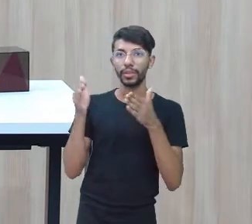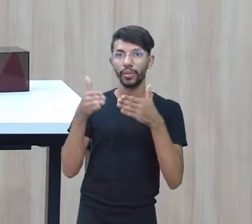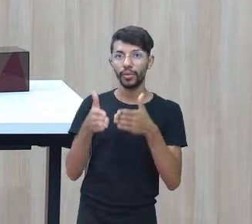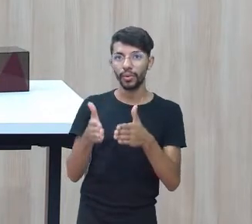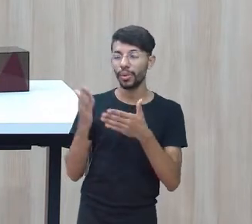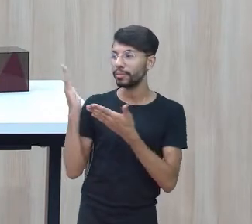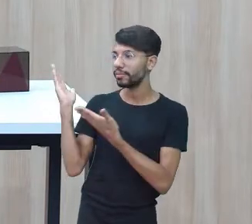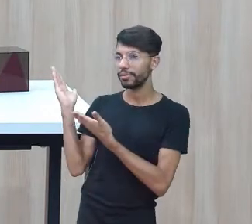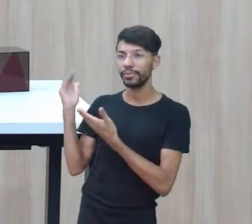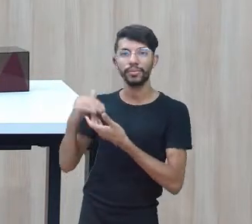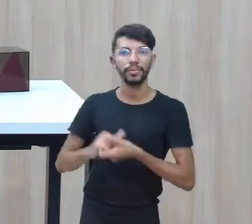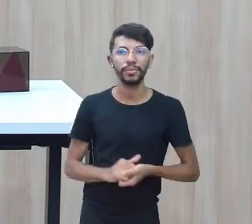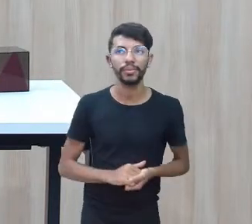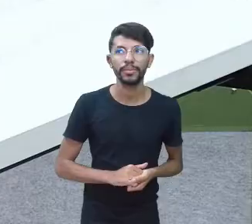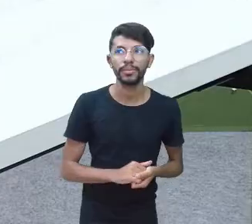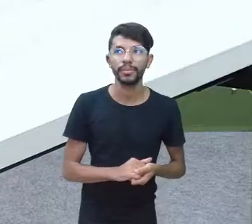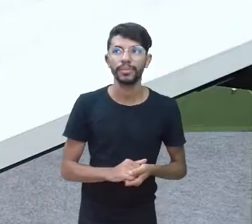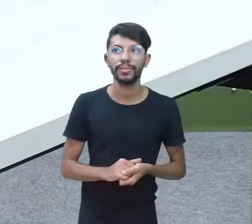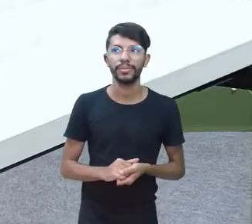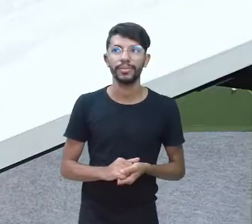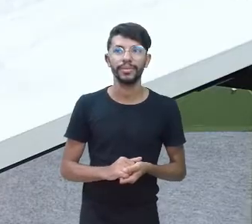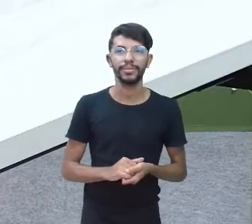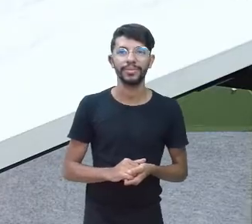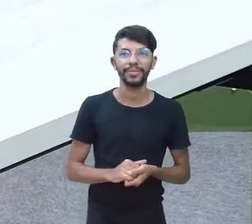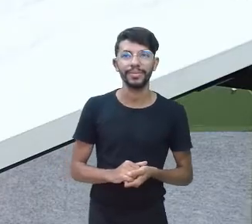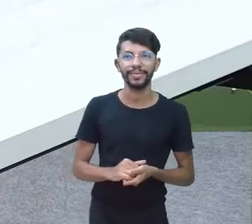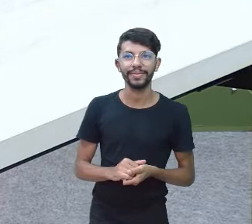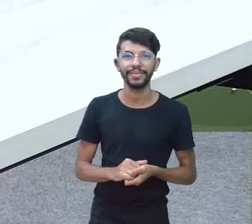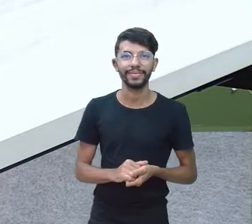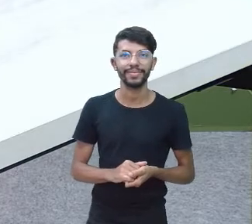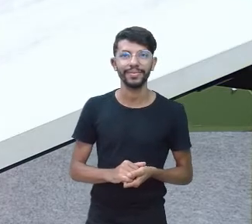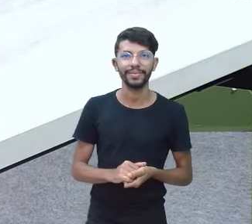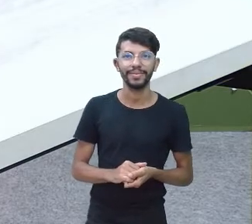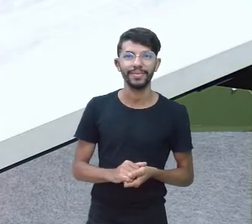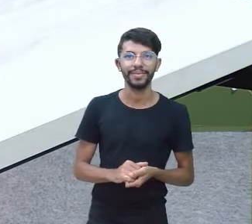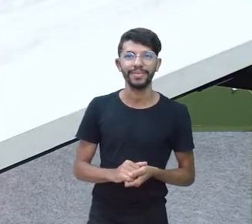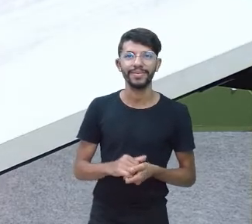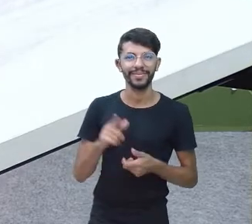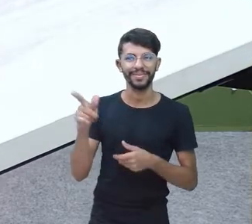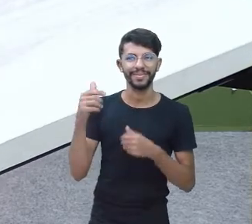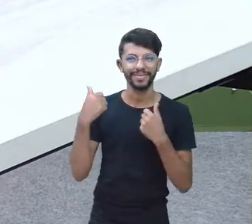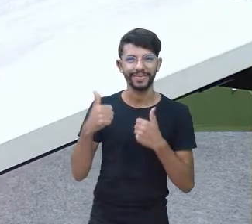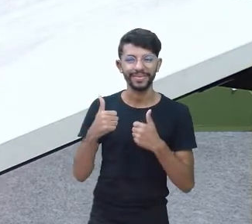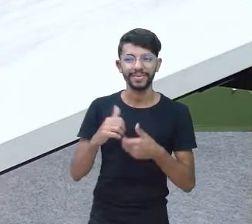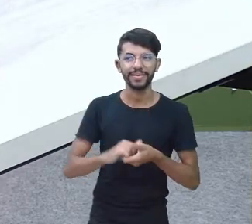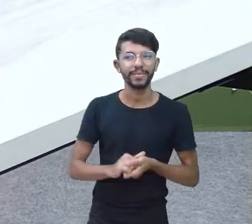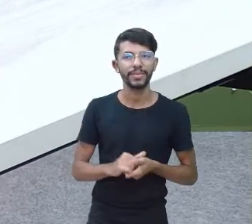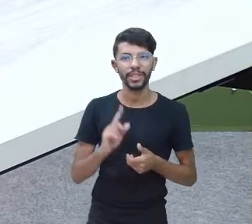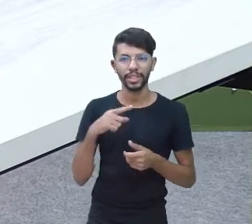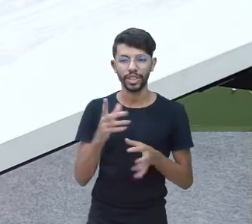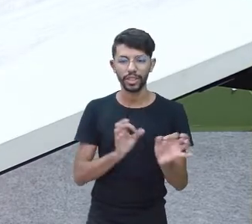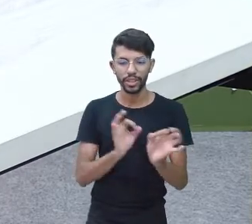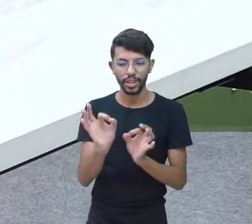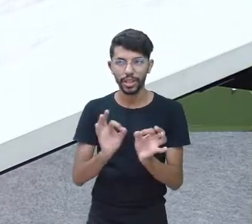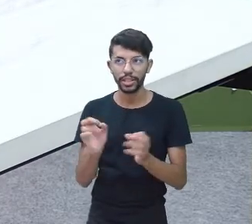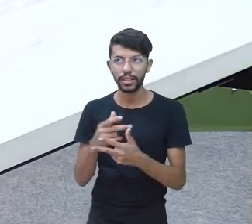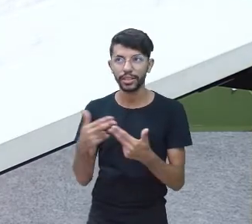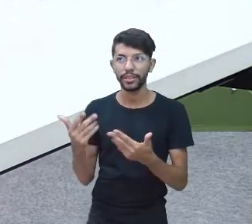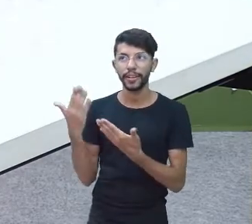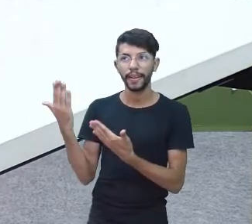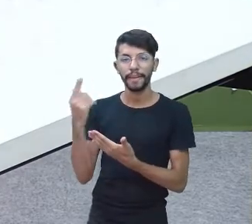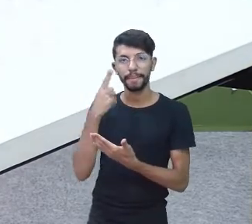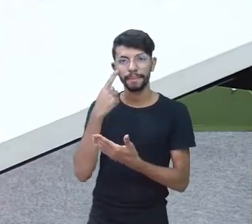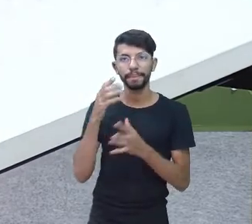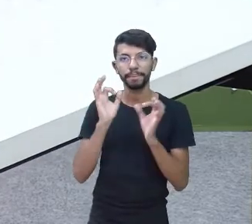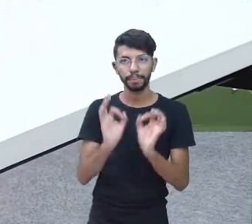me ajuda. Tcharam. Olha, esse Billy é fera mesmo. Pra gente arrumar direitinho aqui, ó.